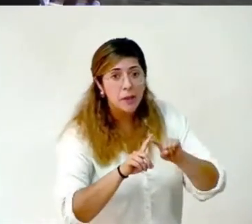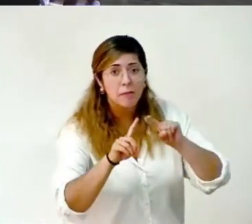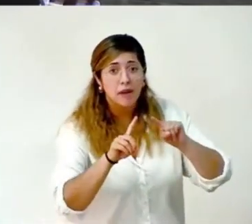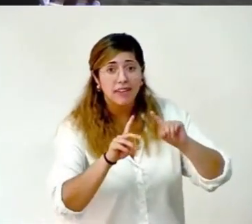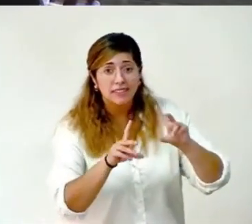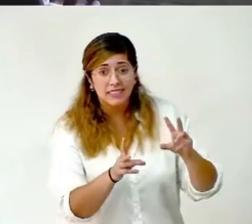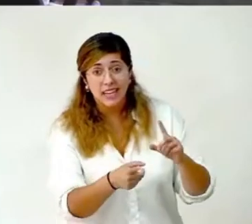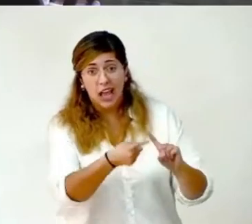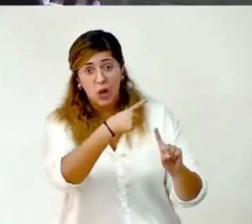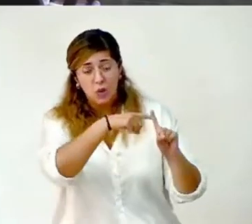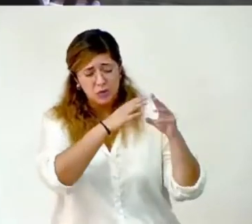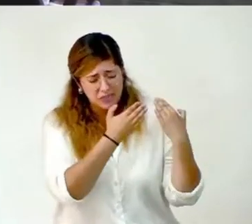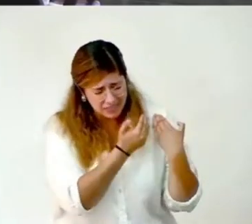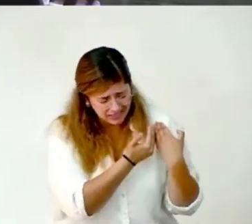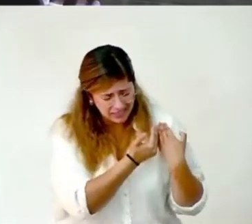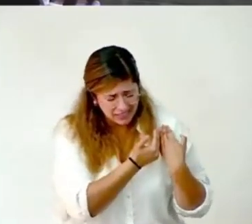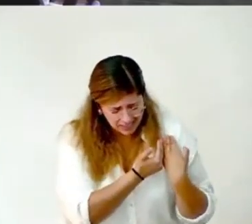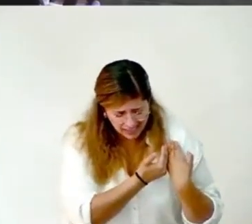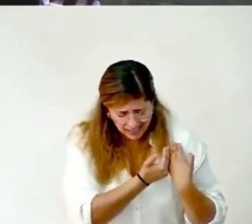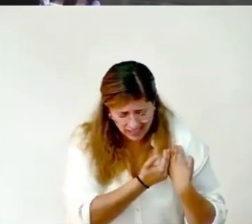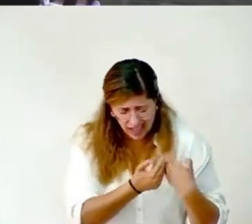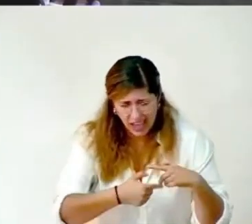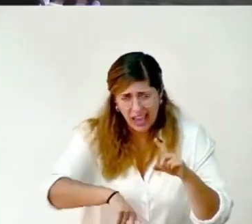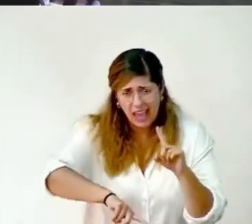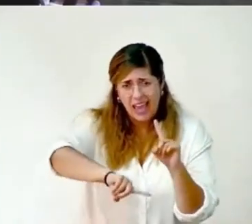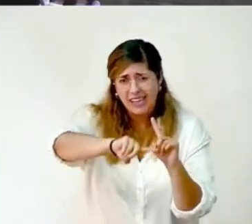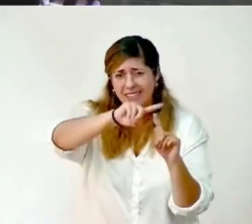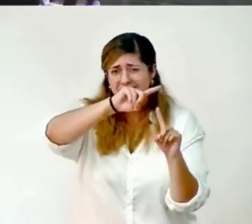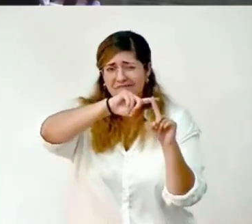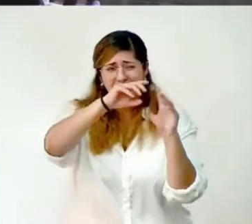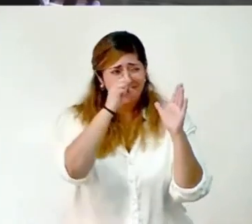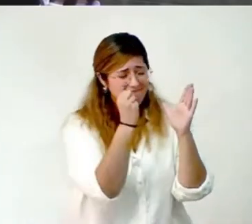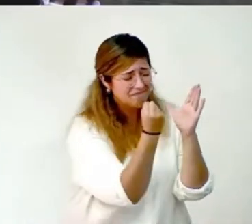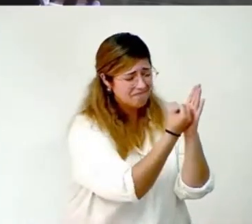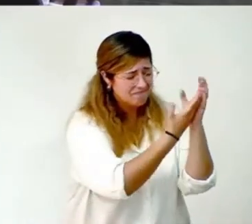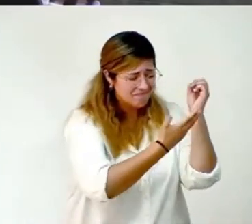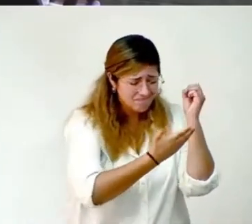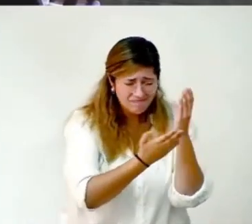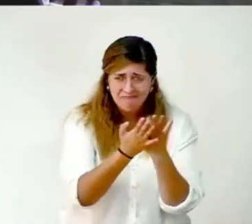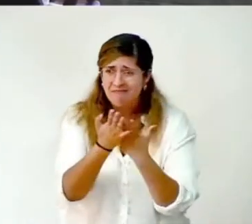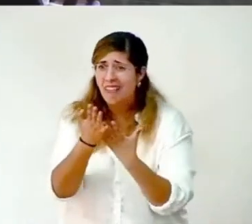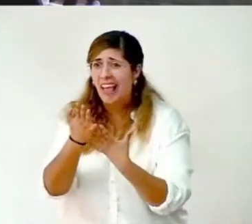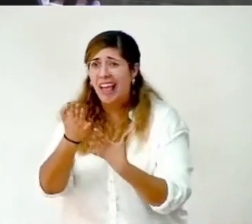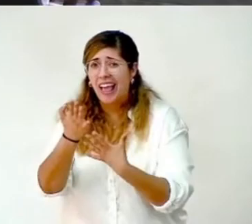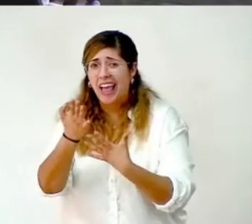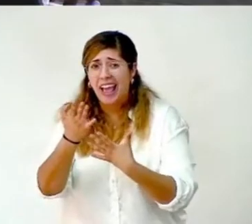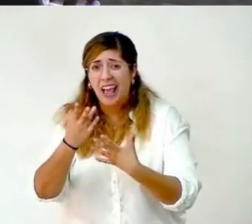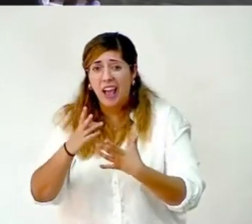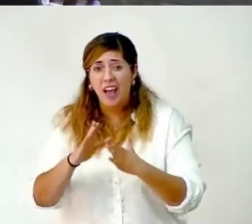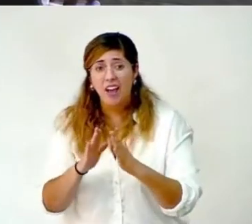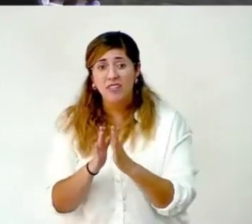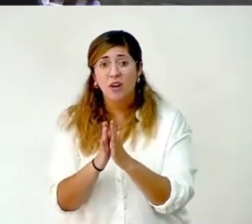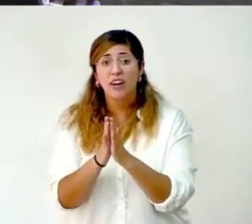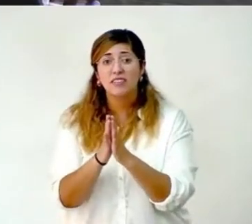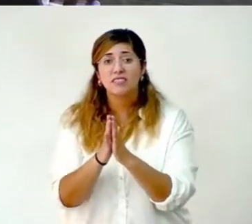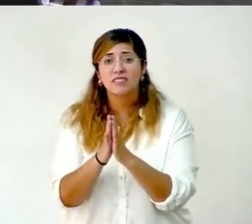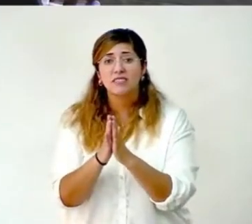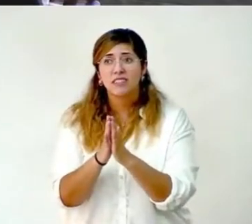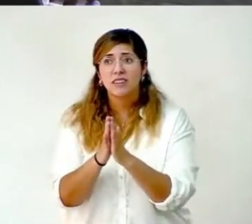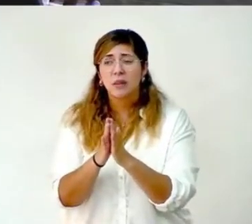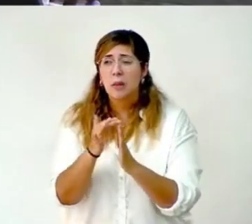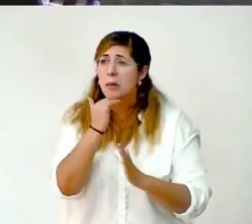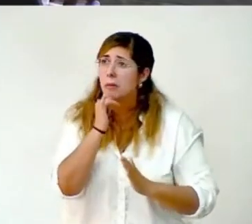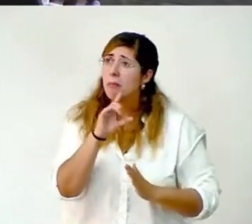inimigos, dizendo: Pai, Pai, perdoa-lhes, porque eles não sabem o que